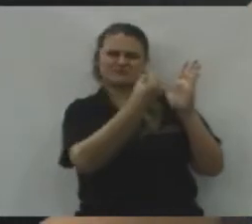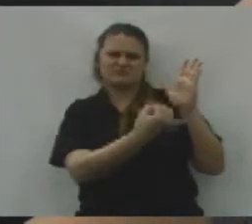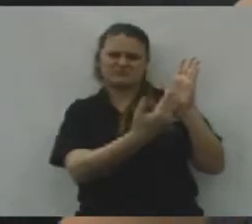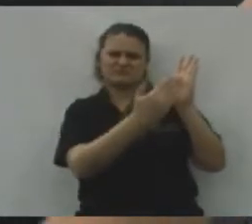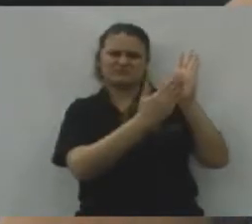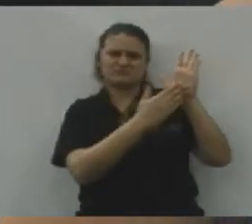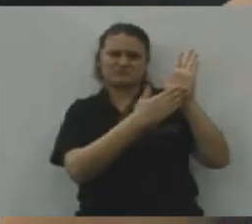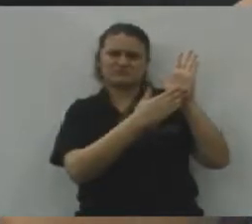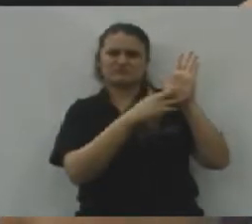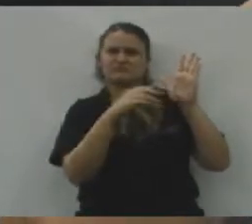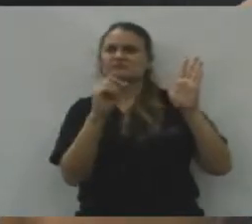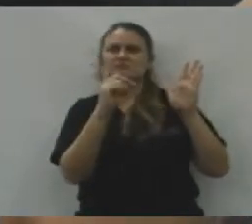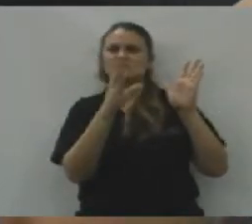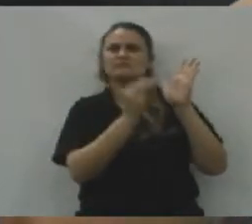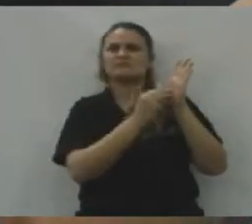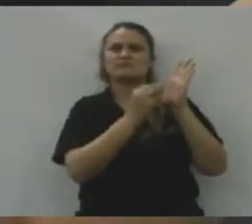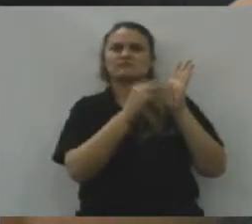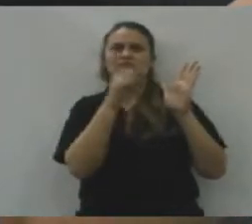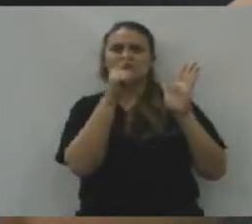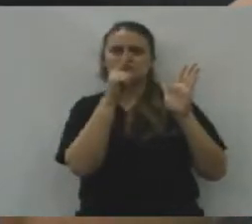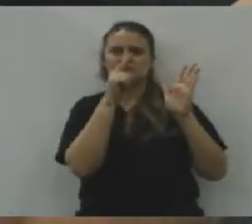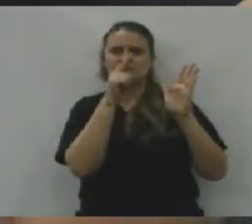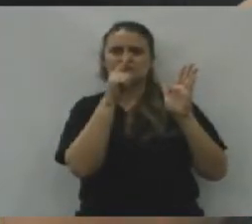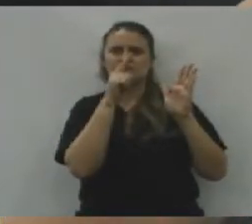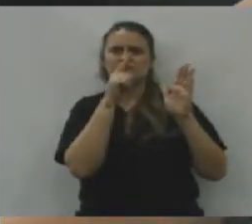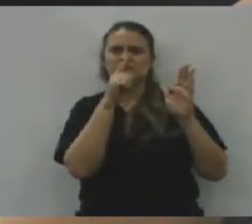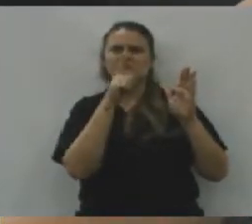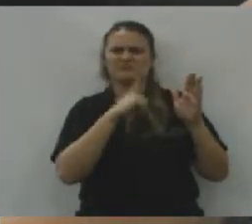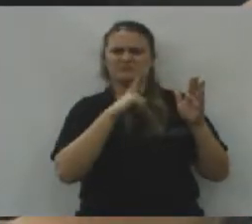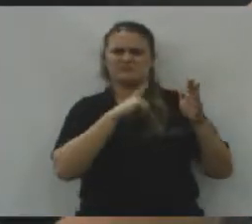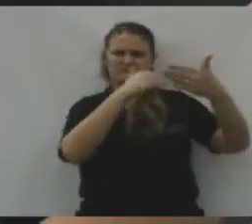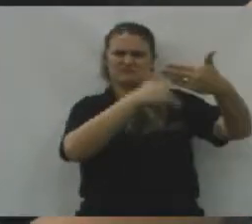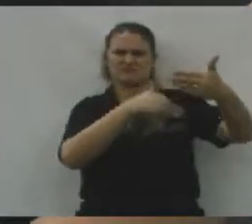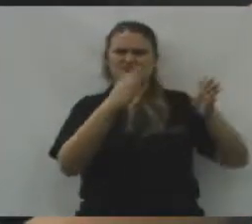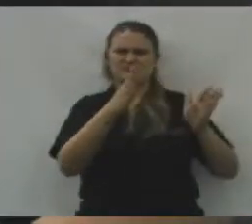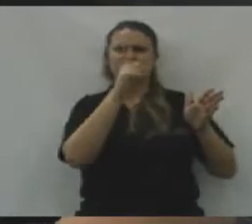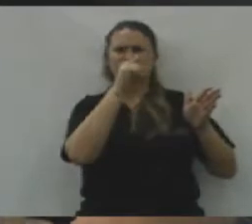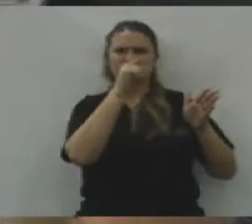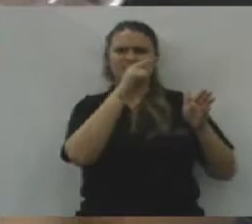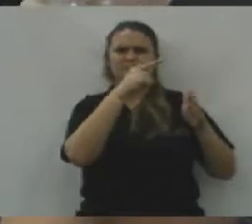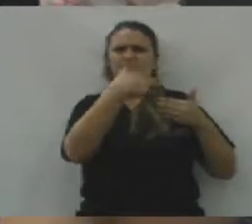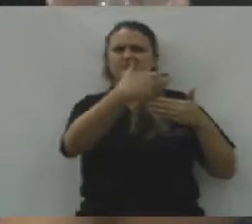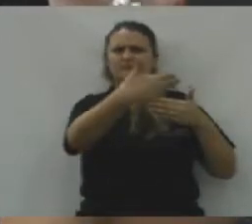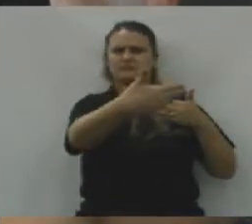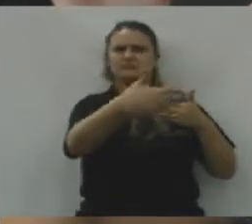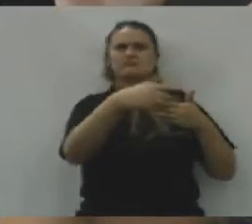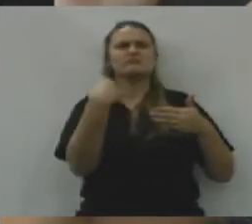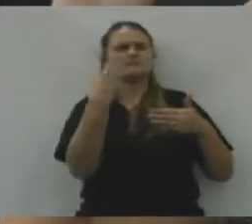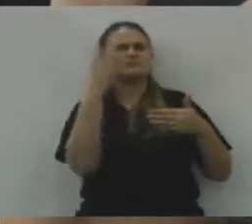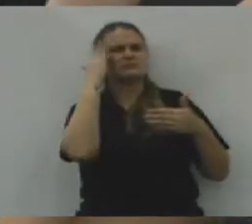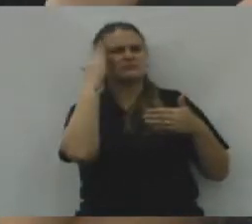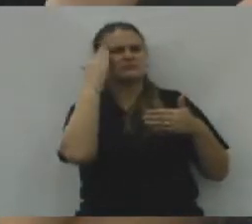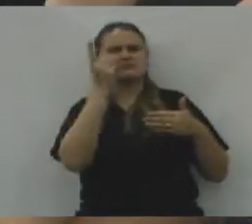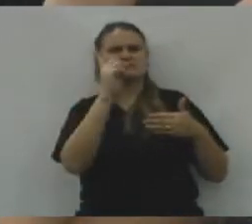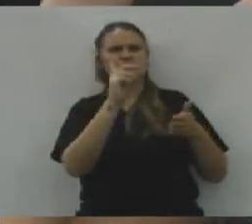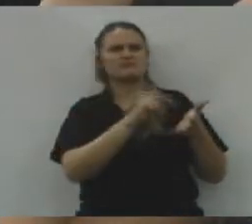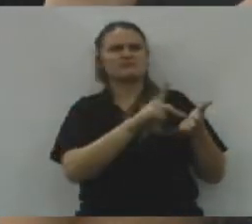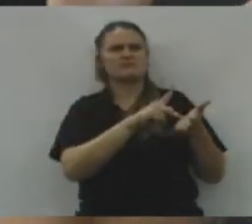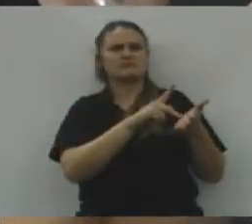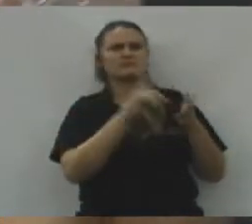final, que não faltará água nas que tiverem caixa d'água programada, enfim, nós sabemos que não é uma